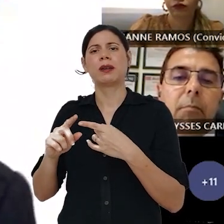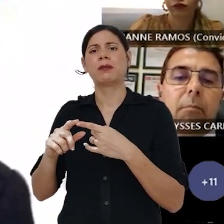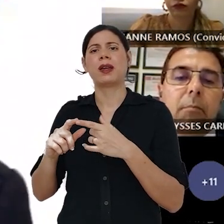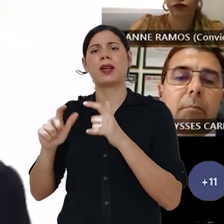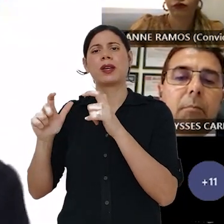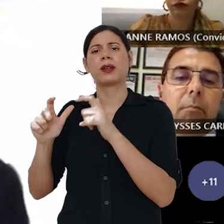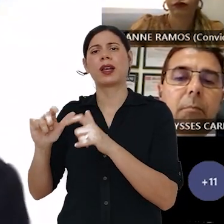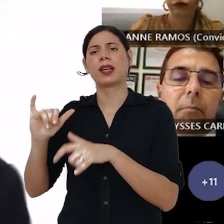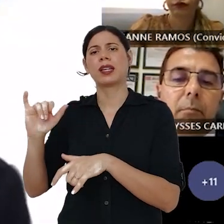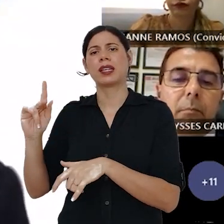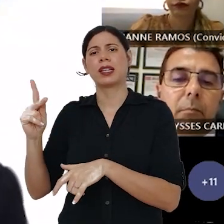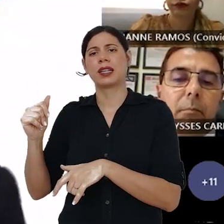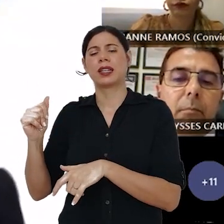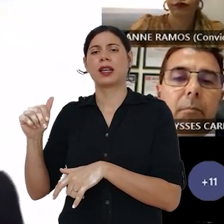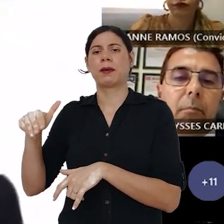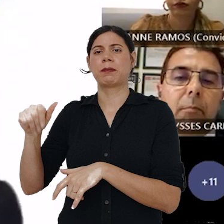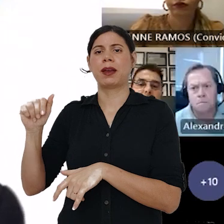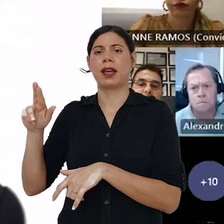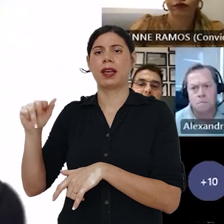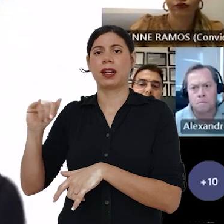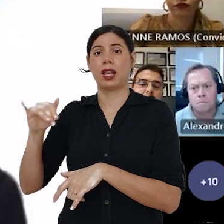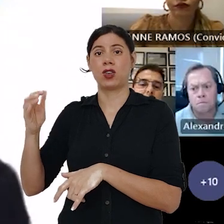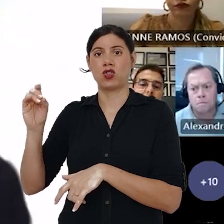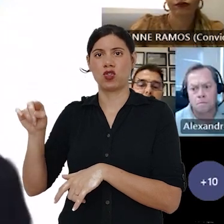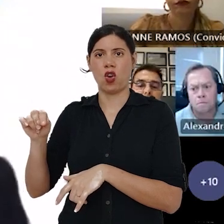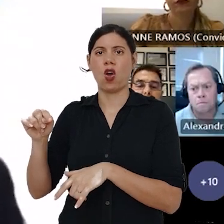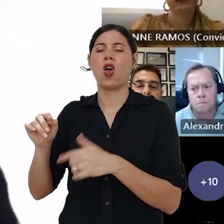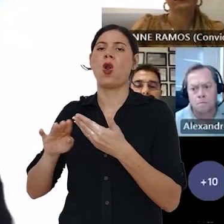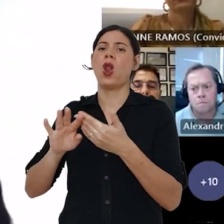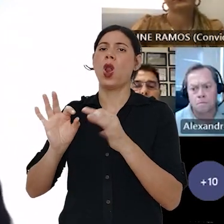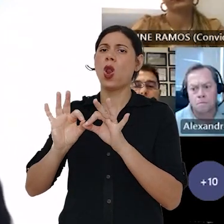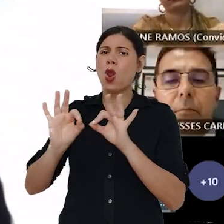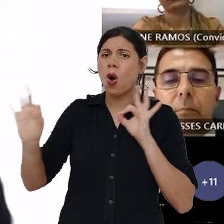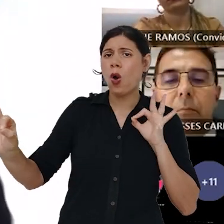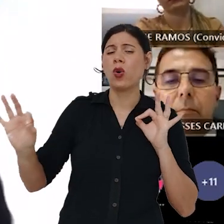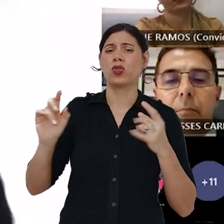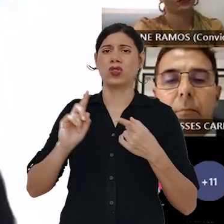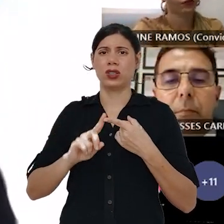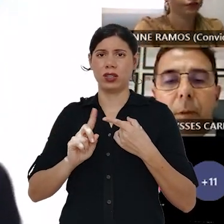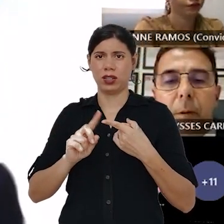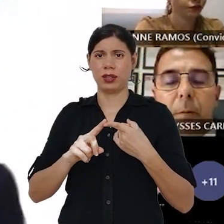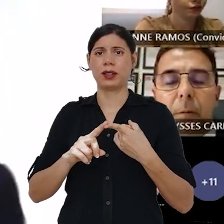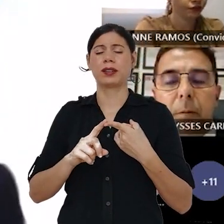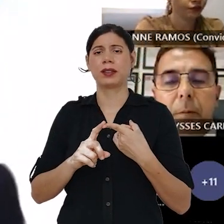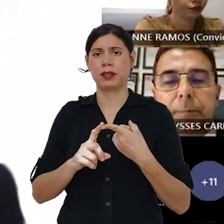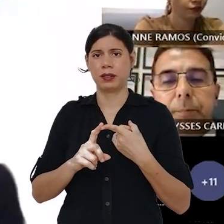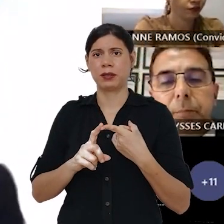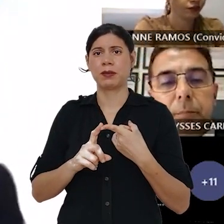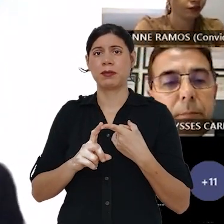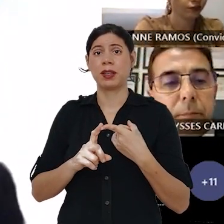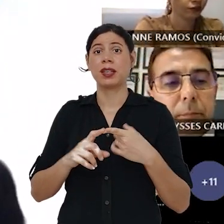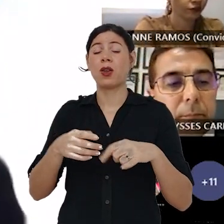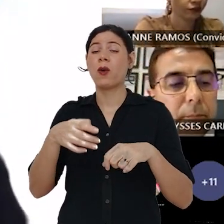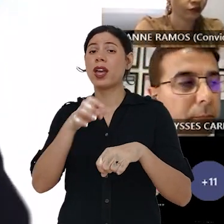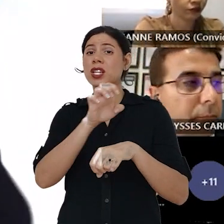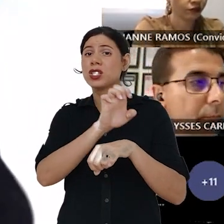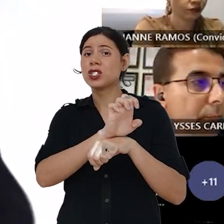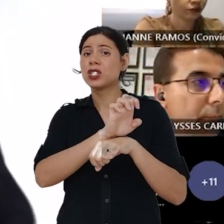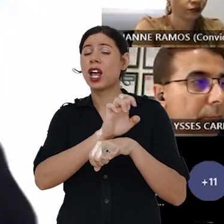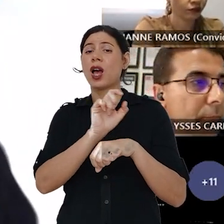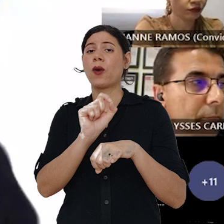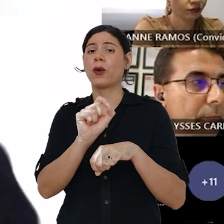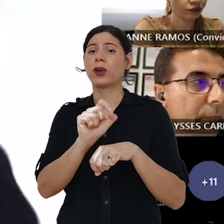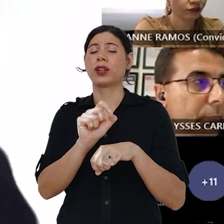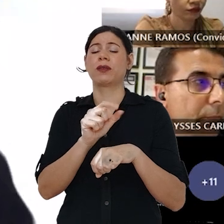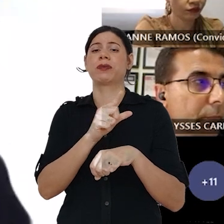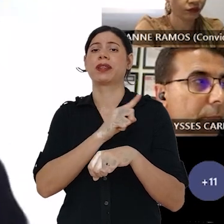Ilha do Marajó, doutora Maria Cândida, fica também distante. Então, e essas distâncias geralmente estão em estados